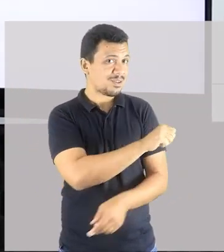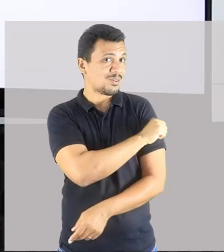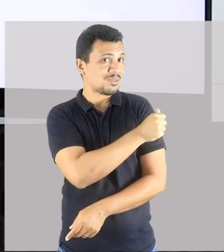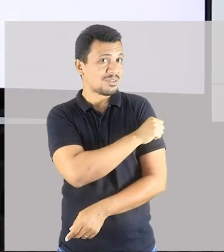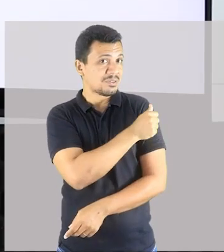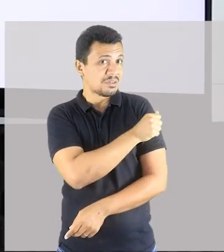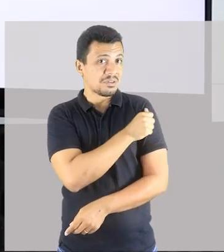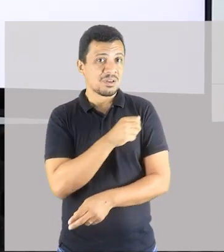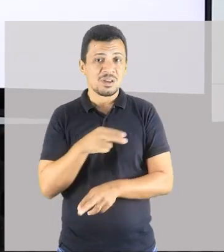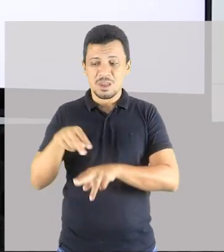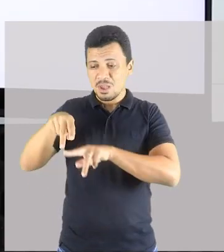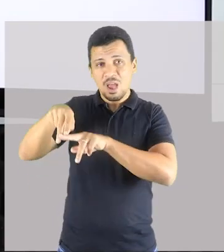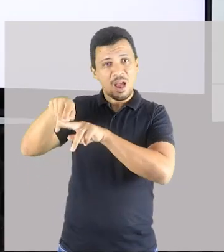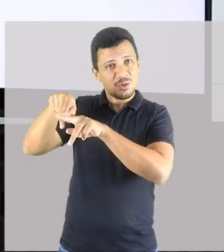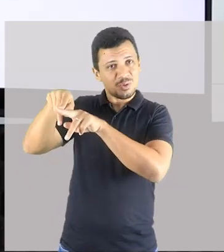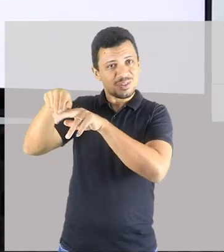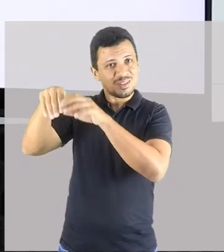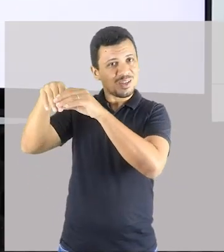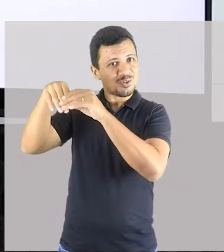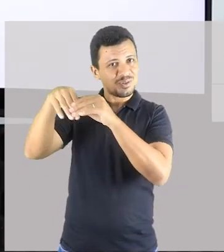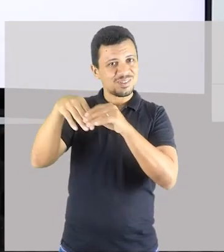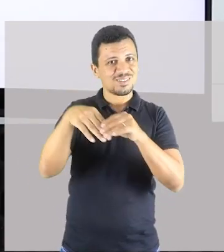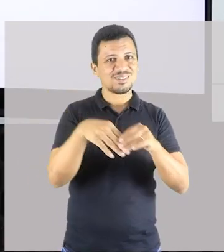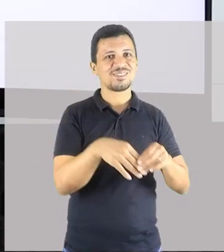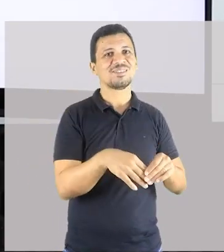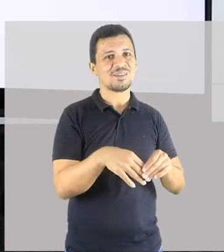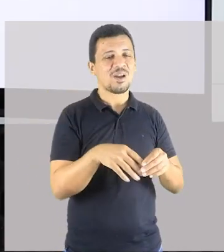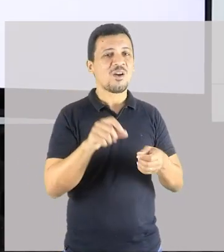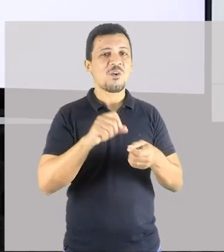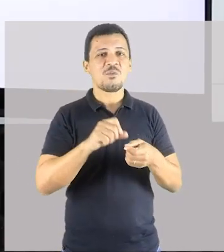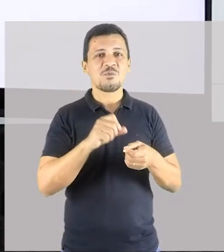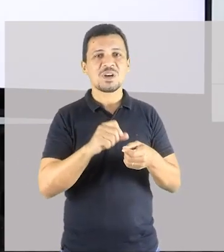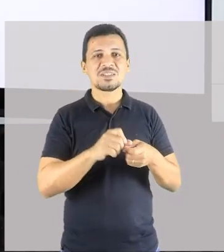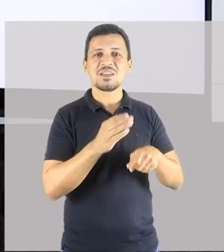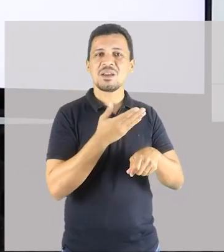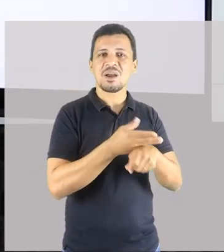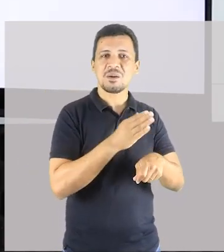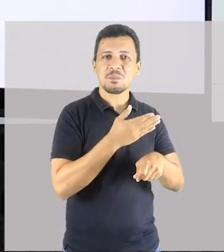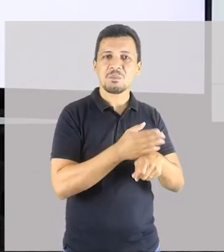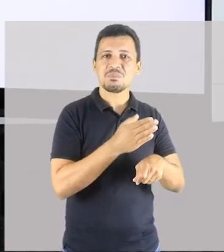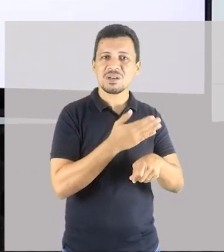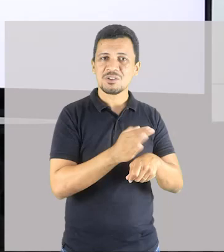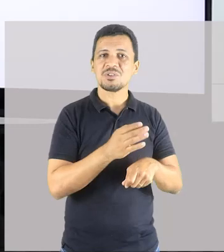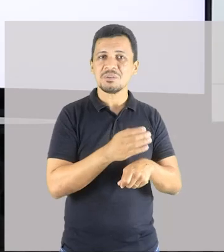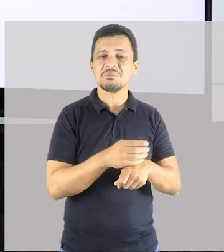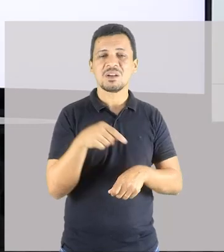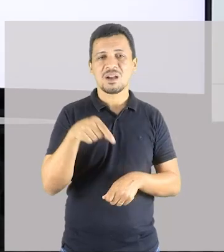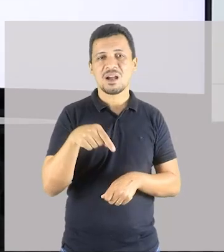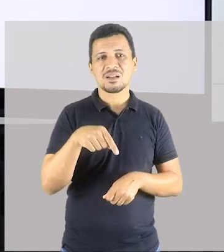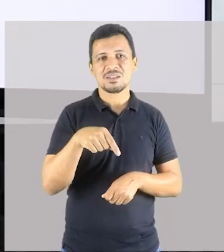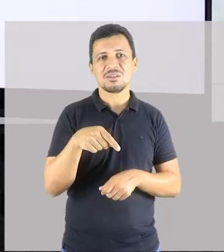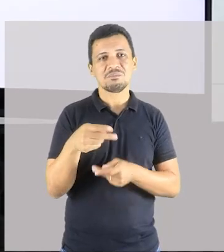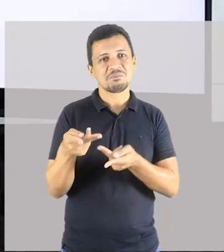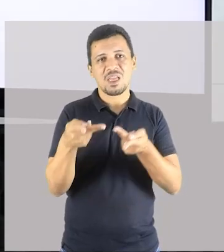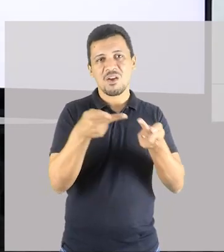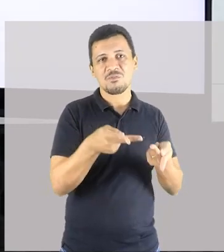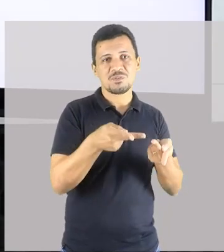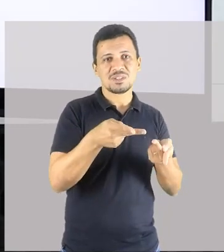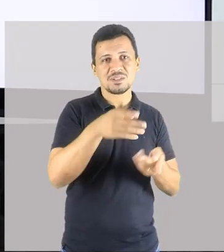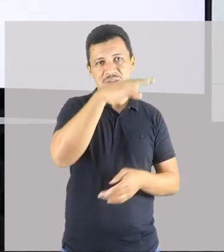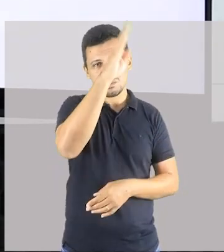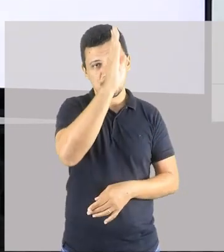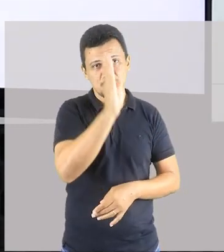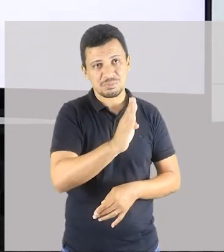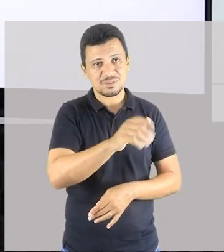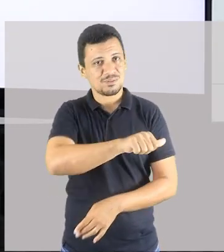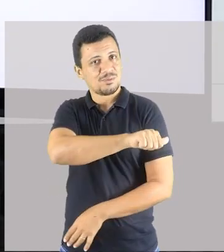e traziam consigo, né, os seus skates para fazer a sua prática enquanto estavam fazendo a sua visita pelo Rio de